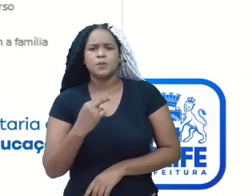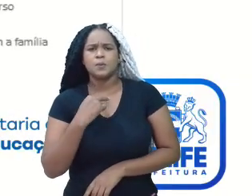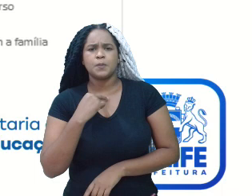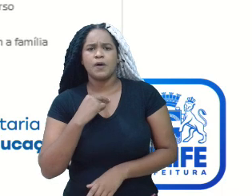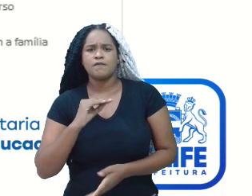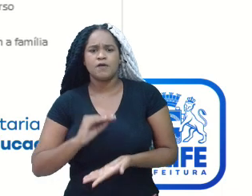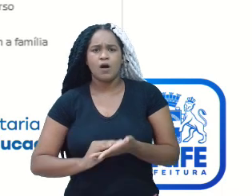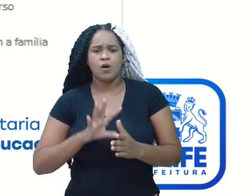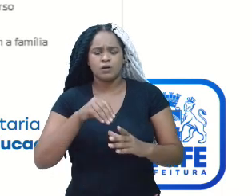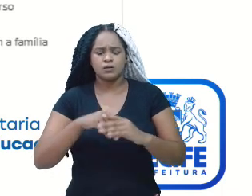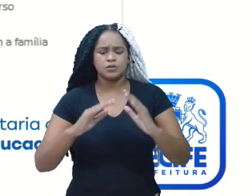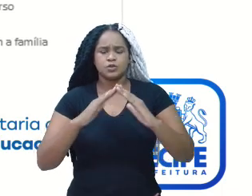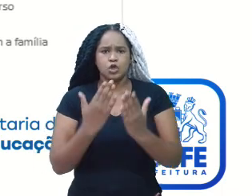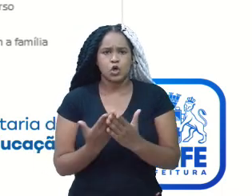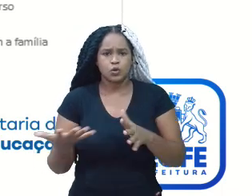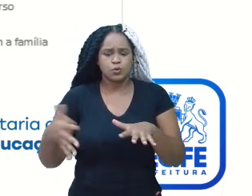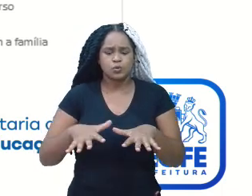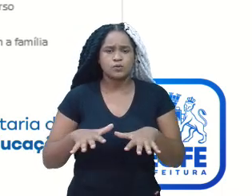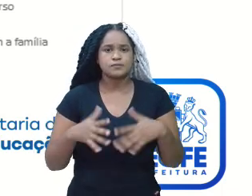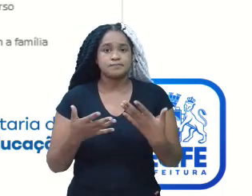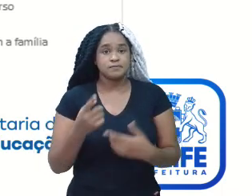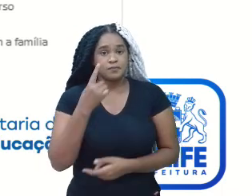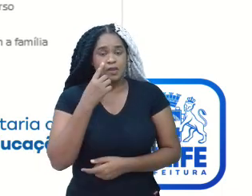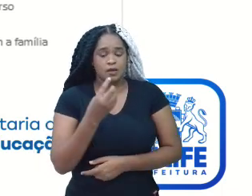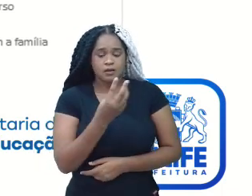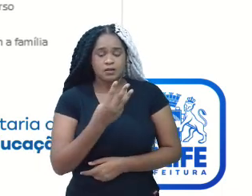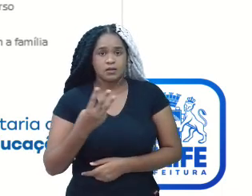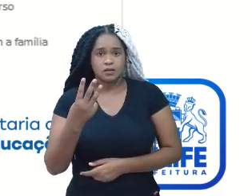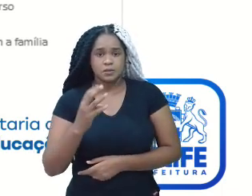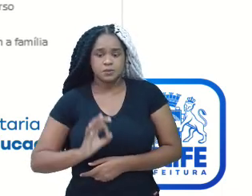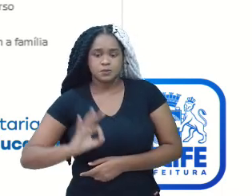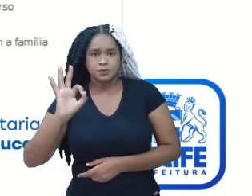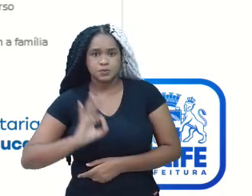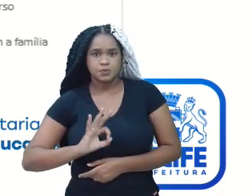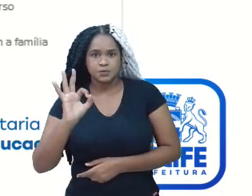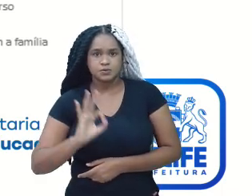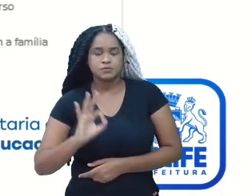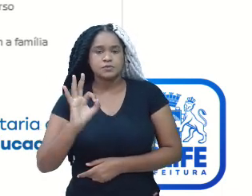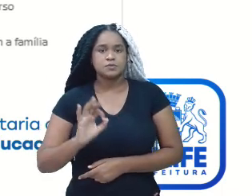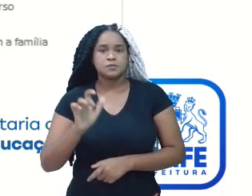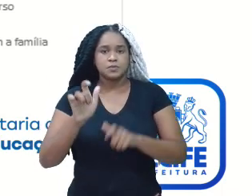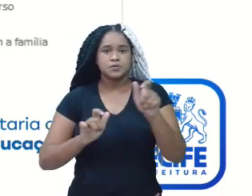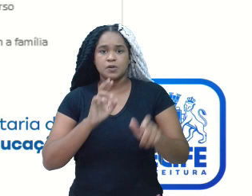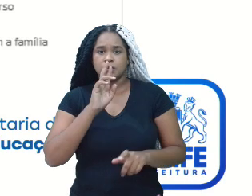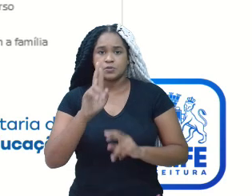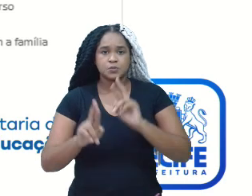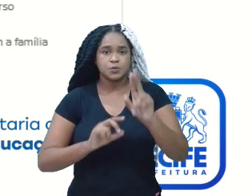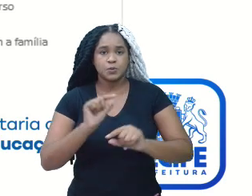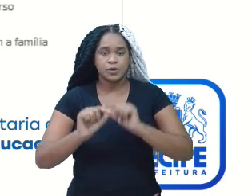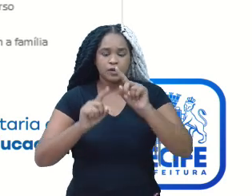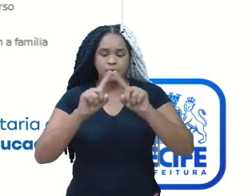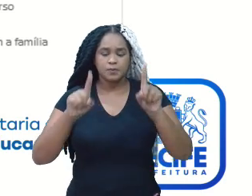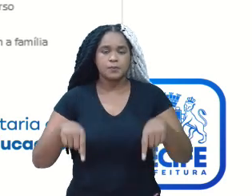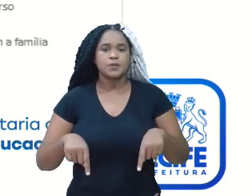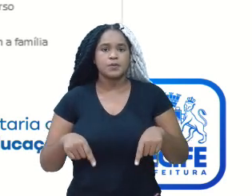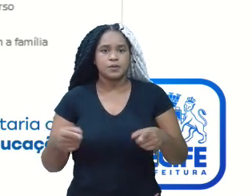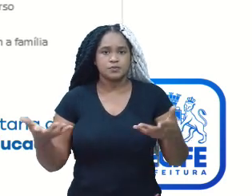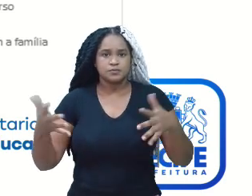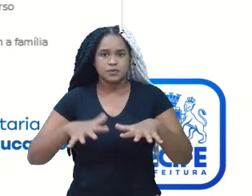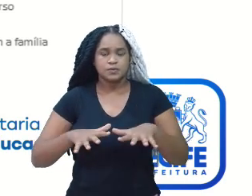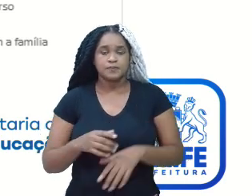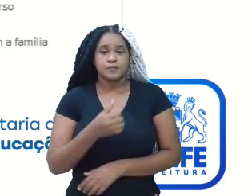escola inclusiva? Com 33% apontaram o projeto inclusivo.